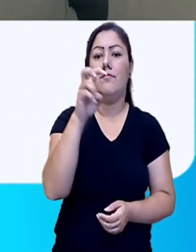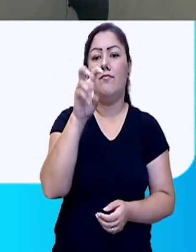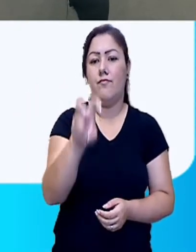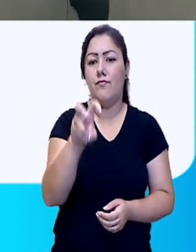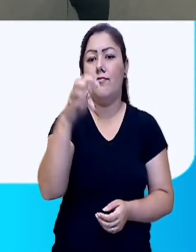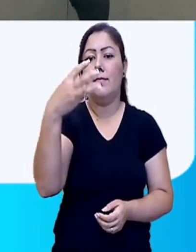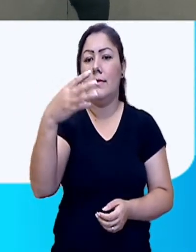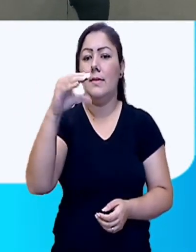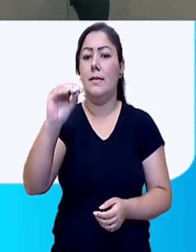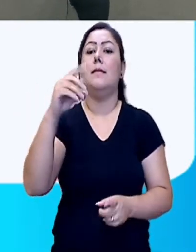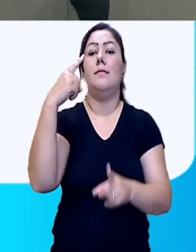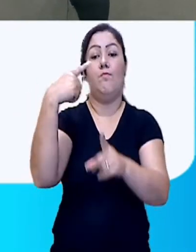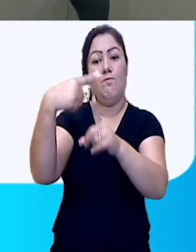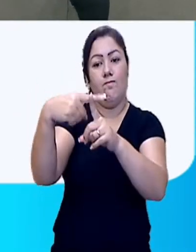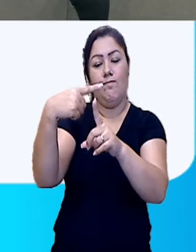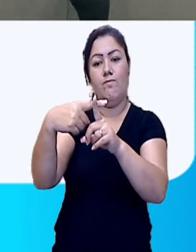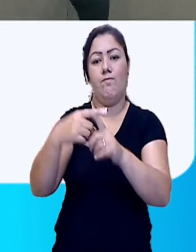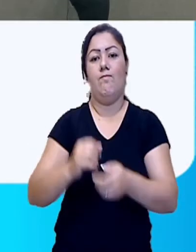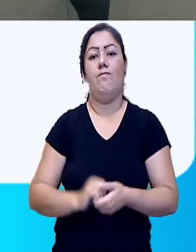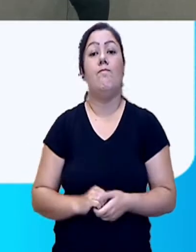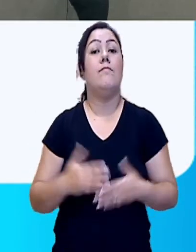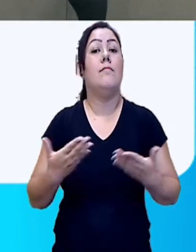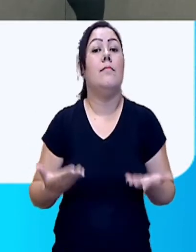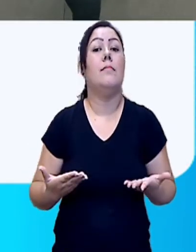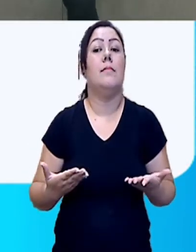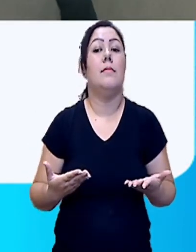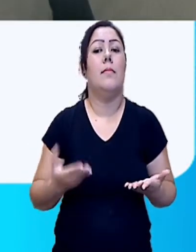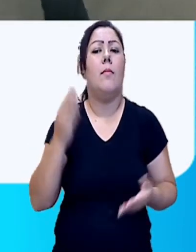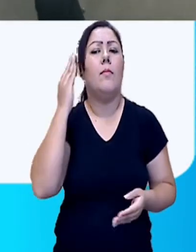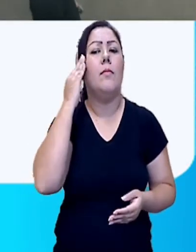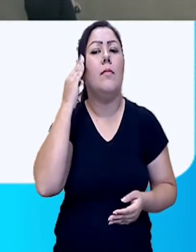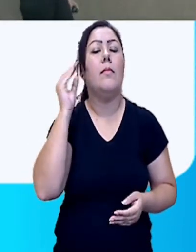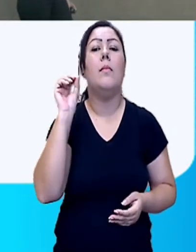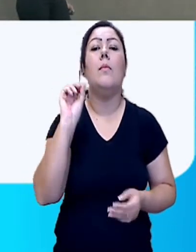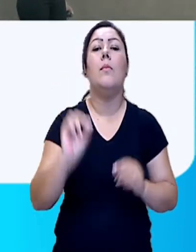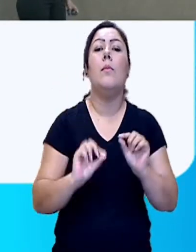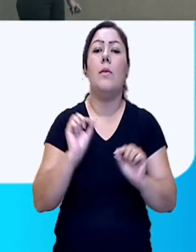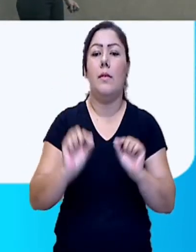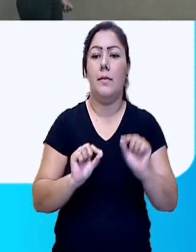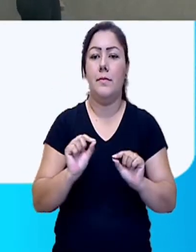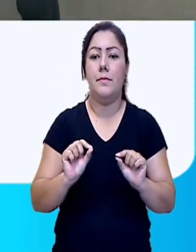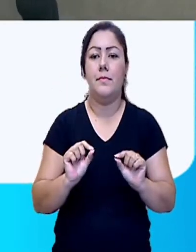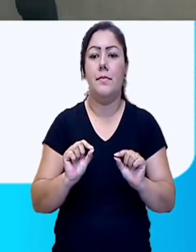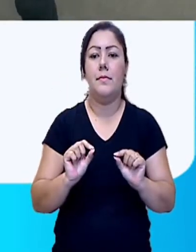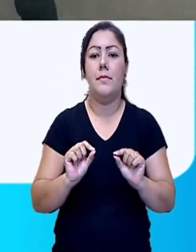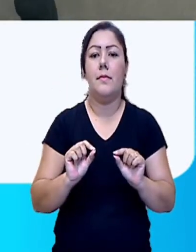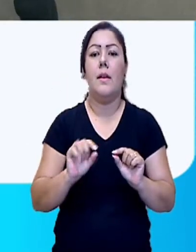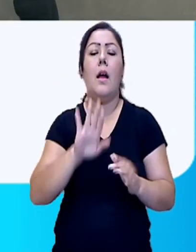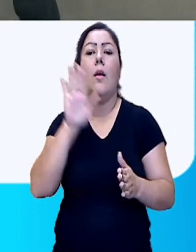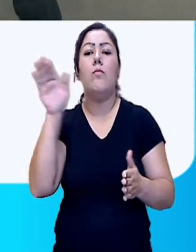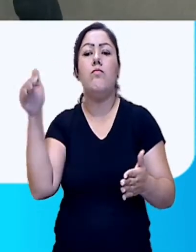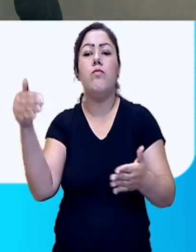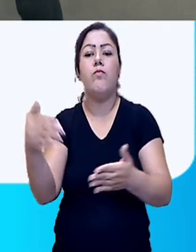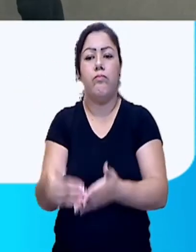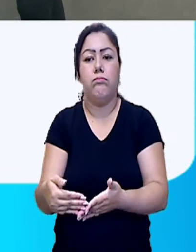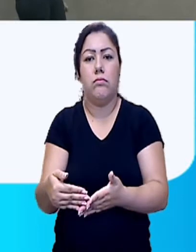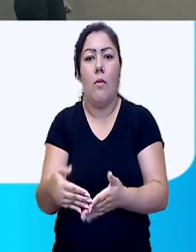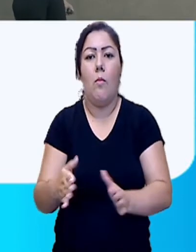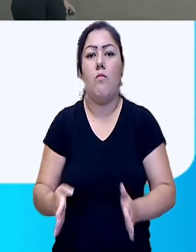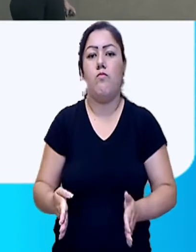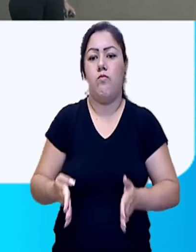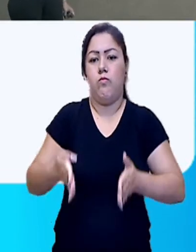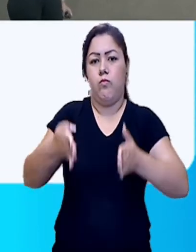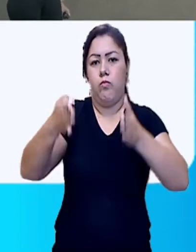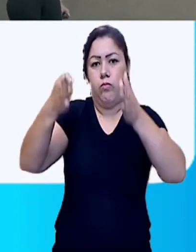530. Então, quer saber se no final esse edifício, né,